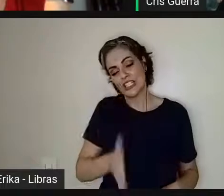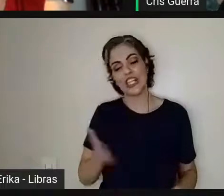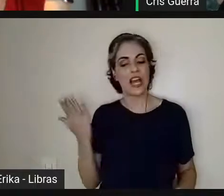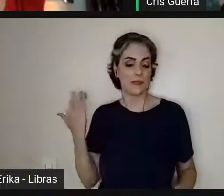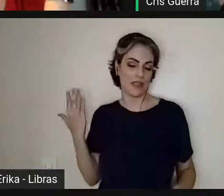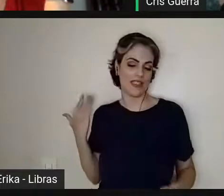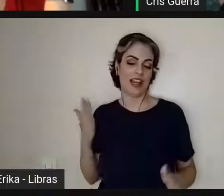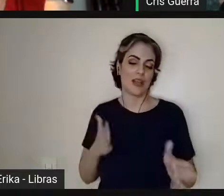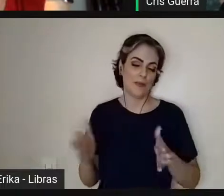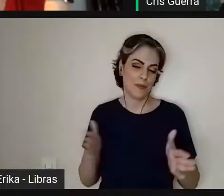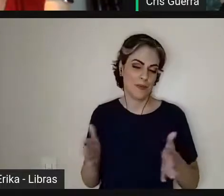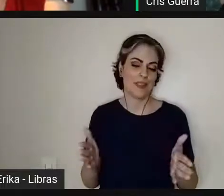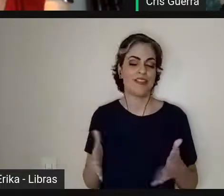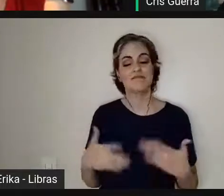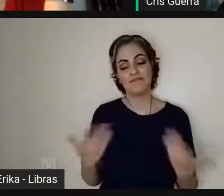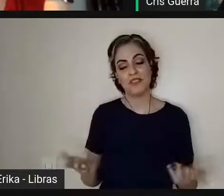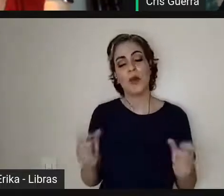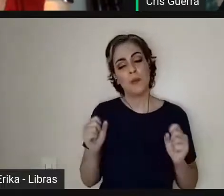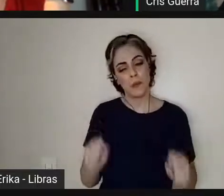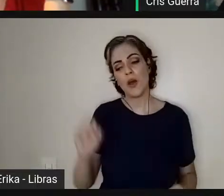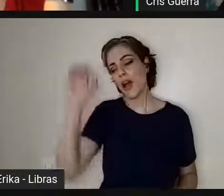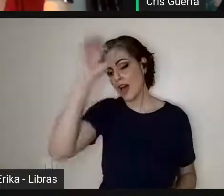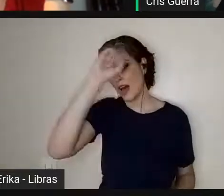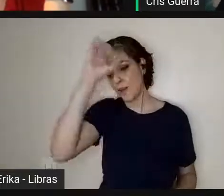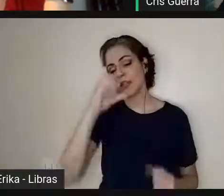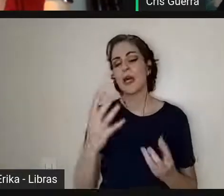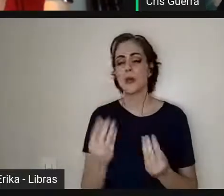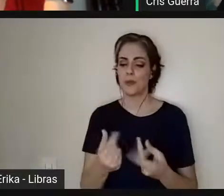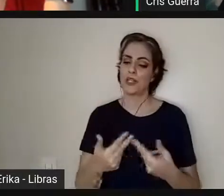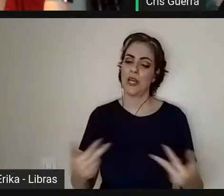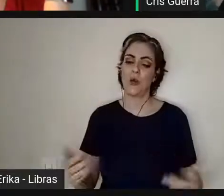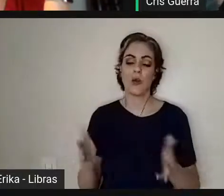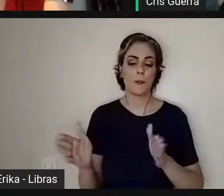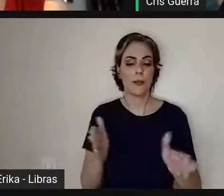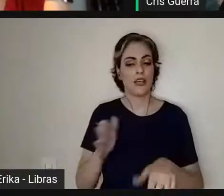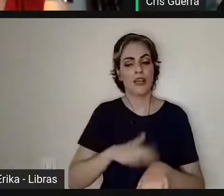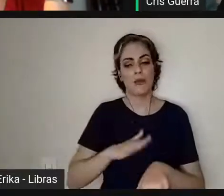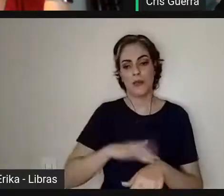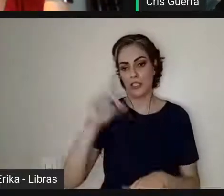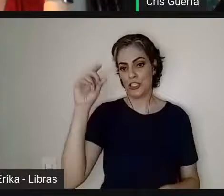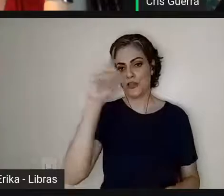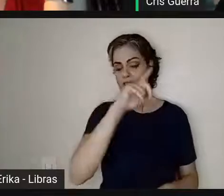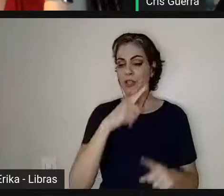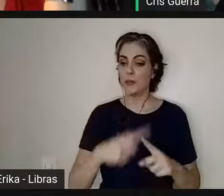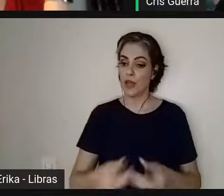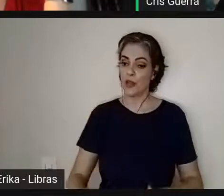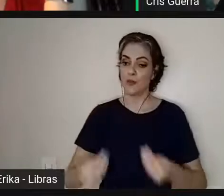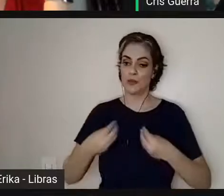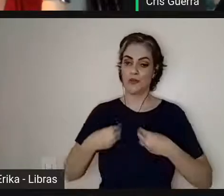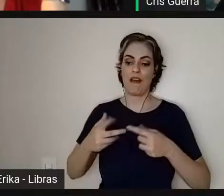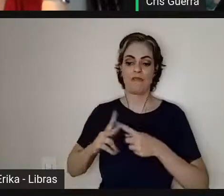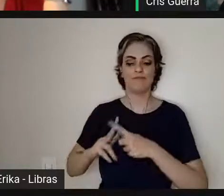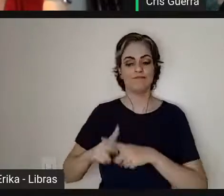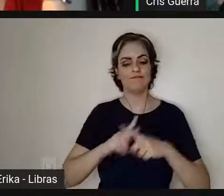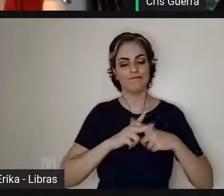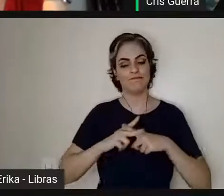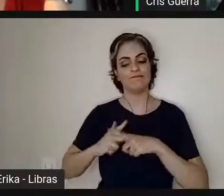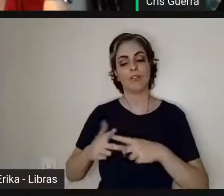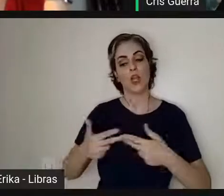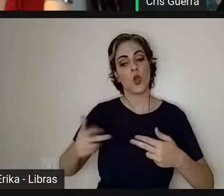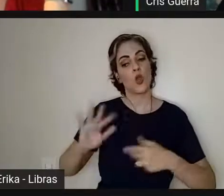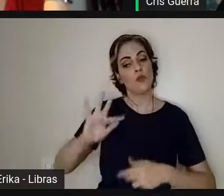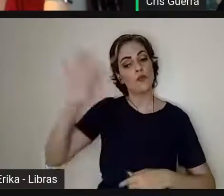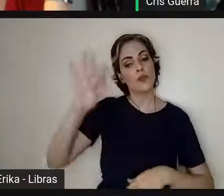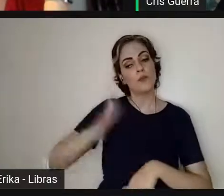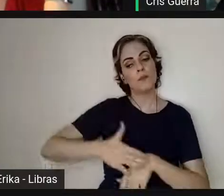A gente pode aprender muito com os períodos difíceis, porque sem dúvida eles nos forjam para coisas